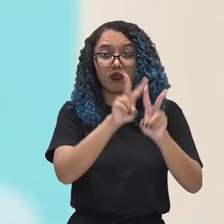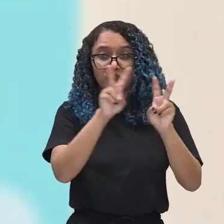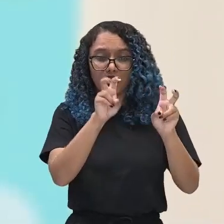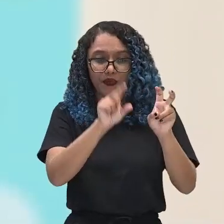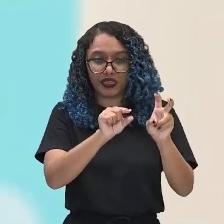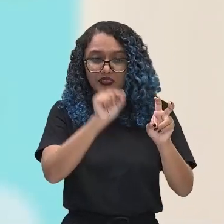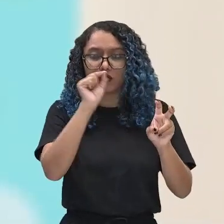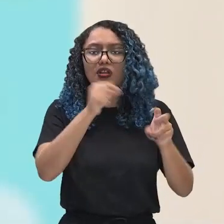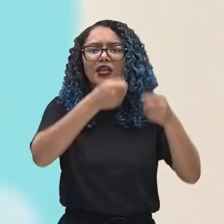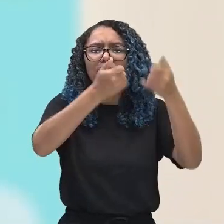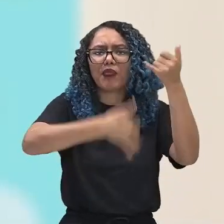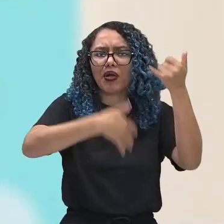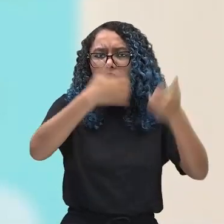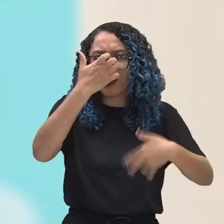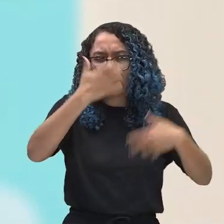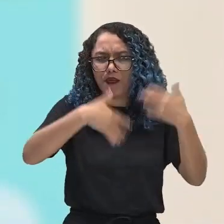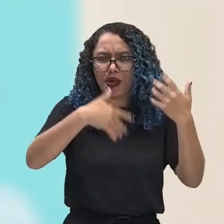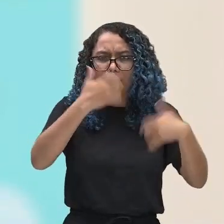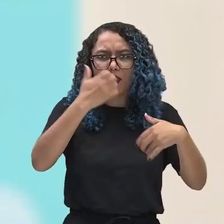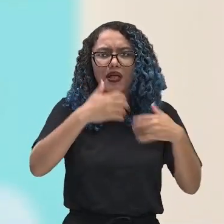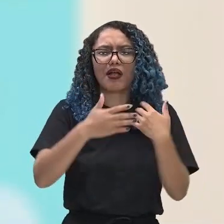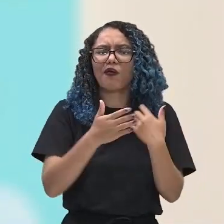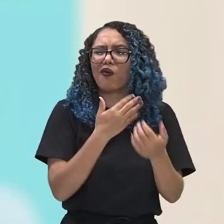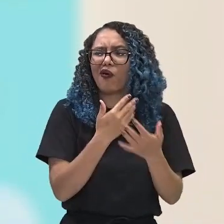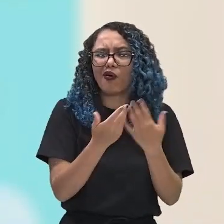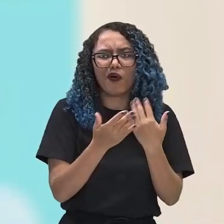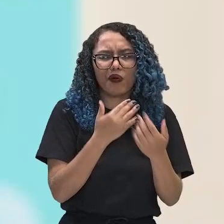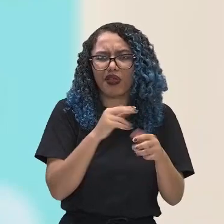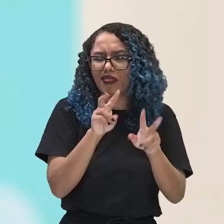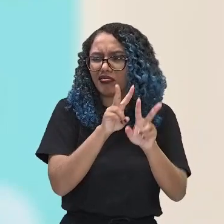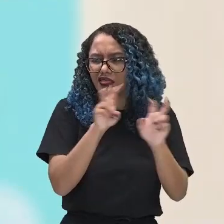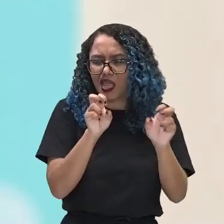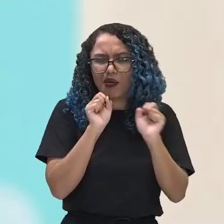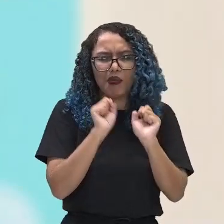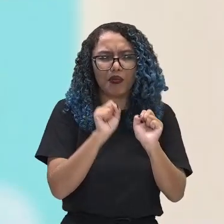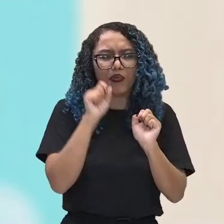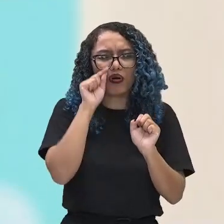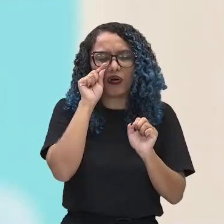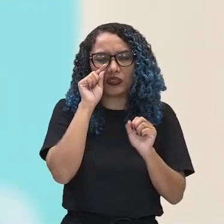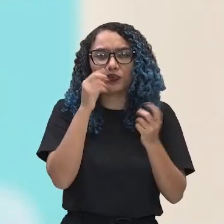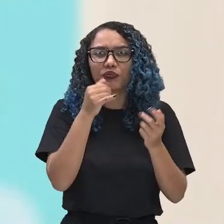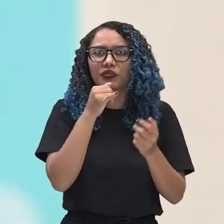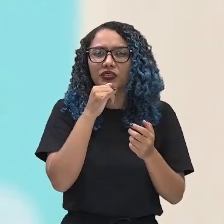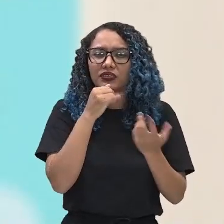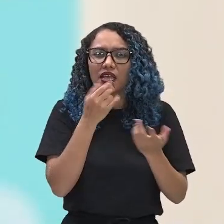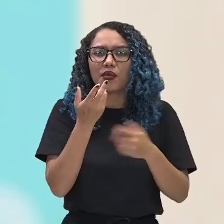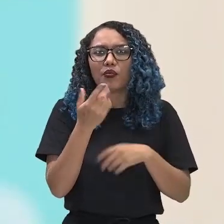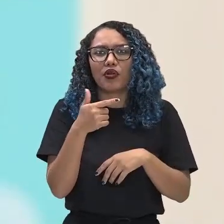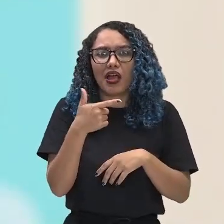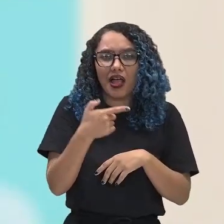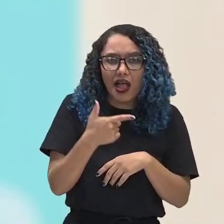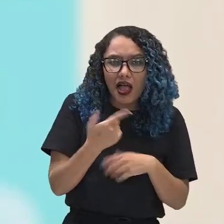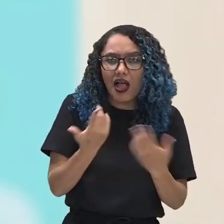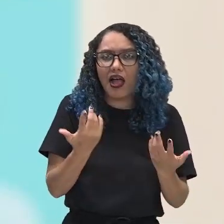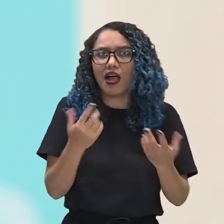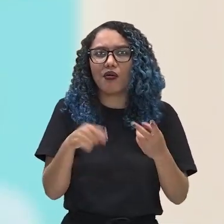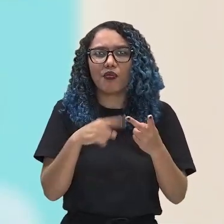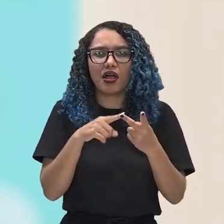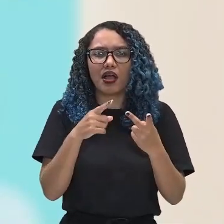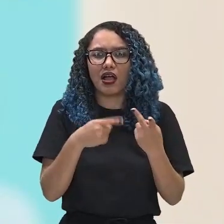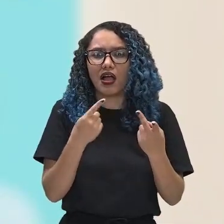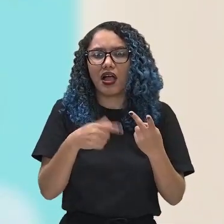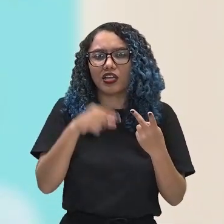vou falar sobre esse tema. Esse tema pode ser genérico, né? Eu posso falar do porte de armas, eu posso falar da escolha de uma profissão,